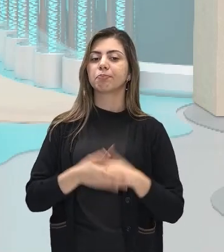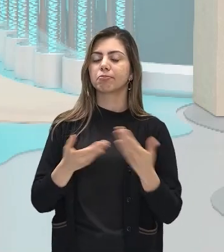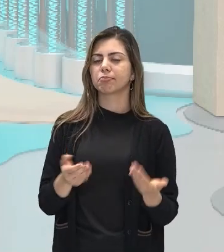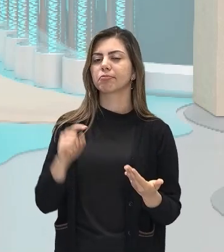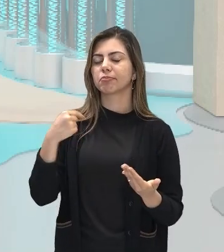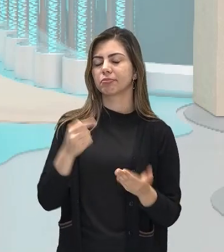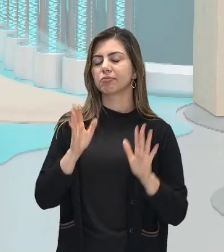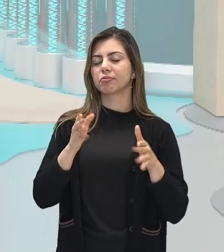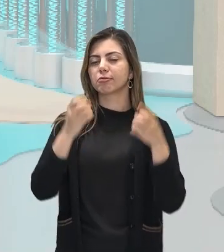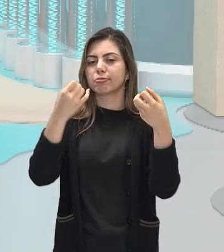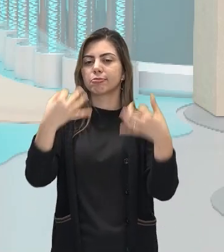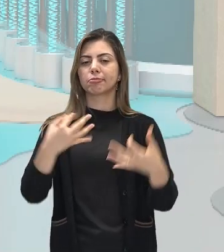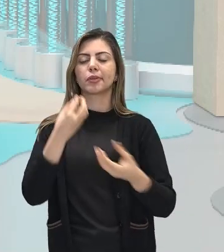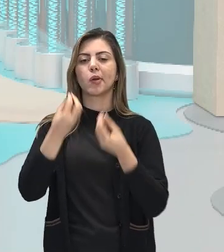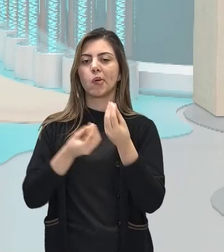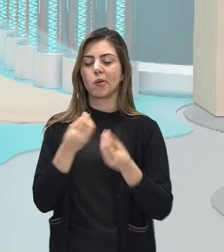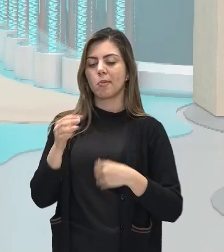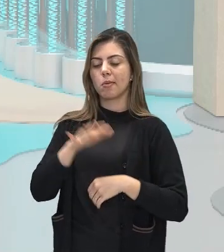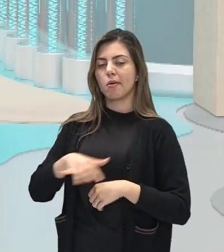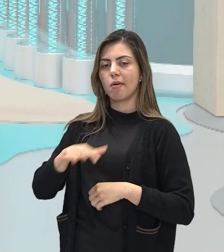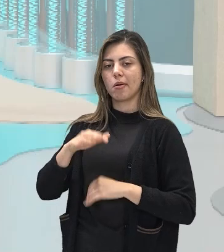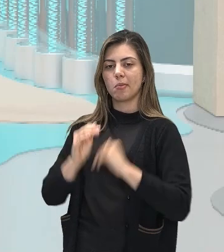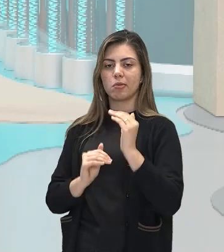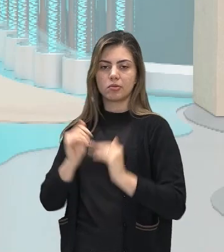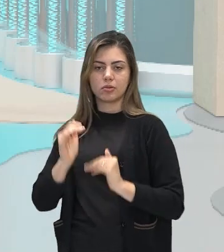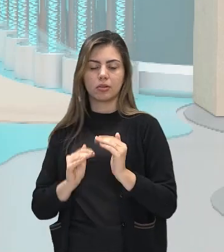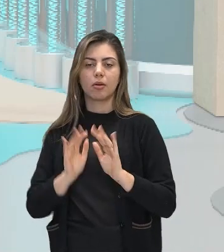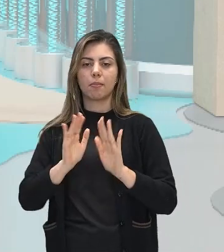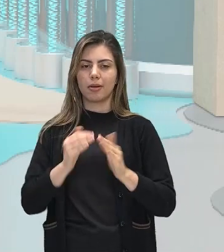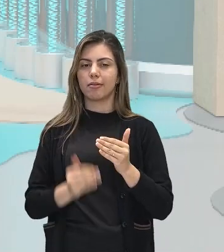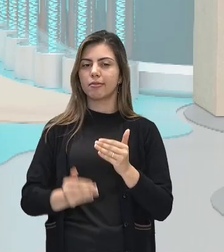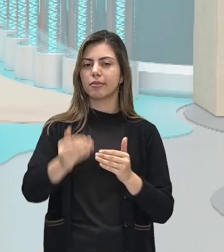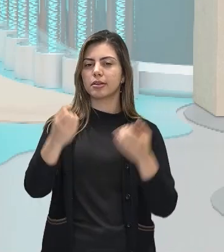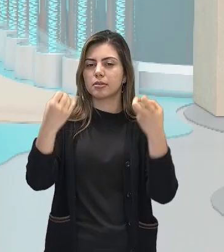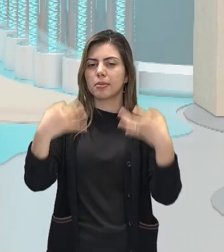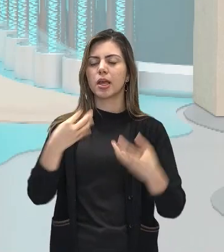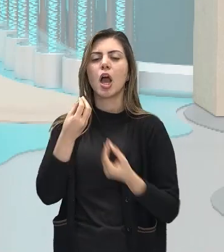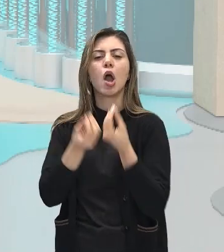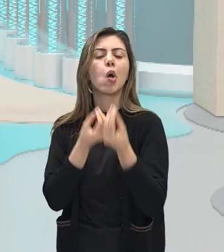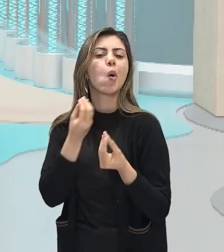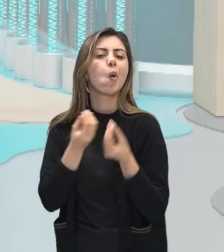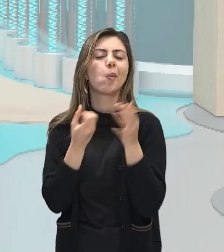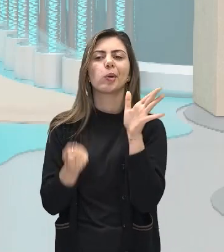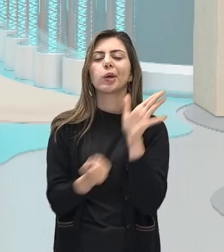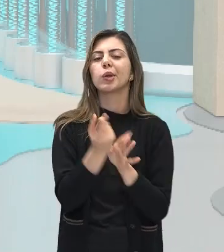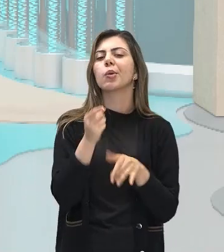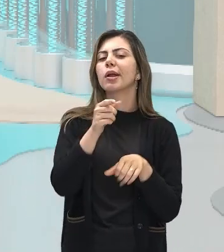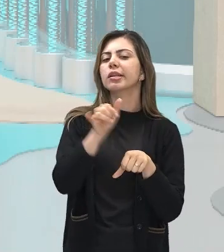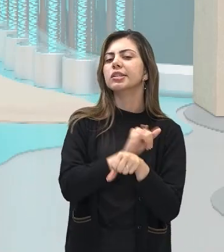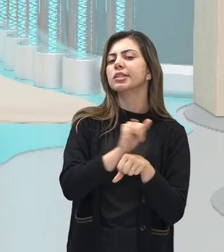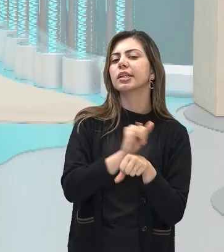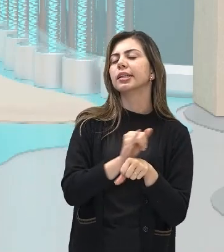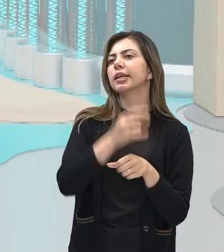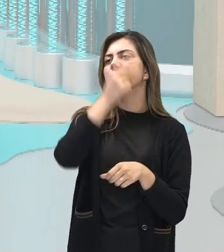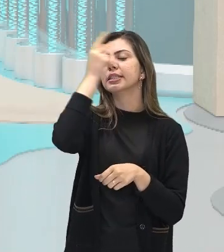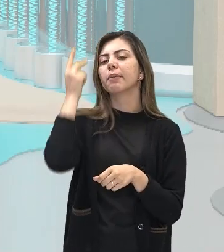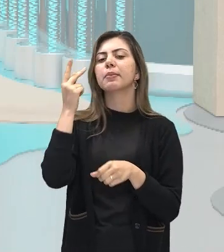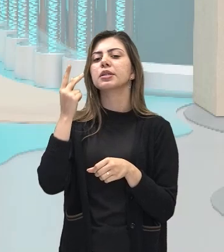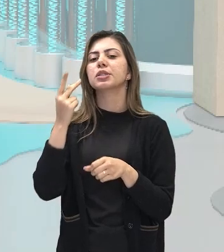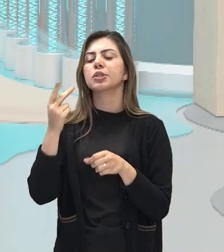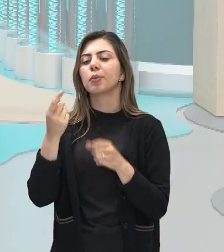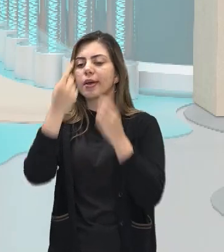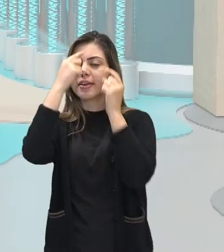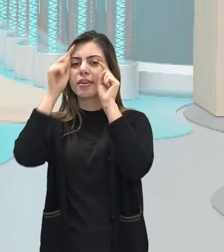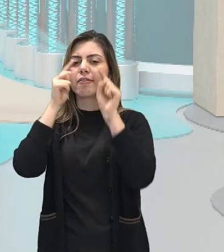atua, Vamos ver aqui um pouco mais sobre a história, como é que surgiu quem foi o criador dessa técnica